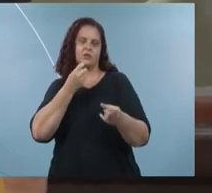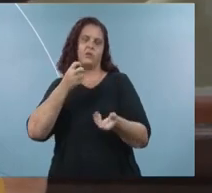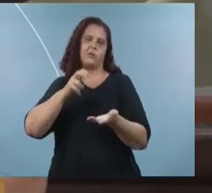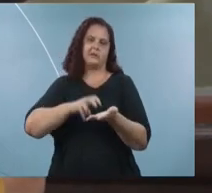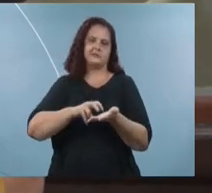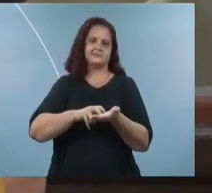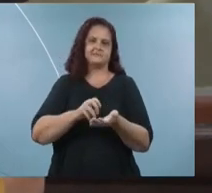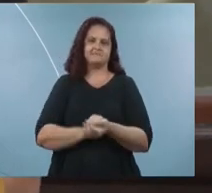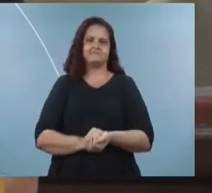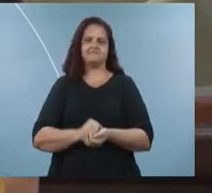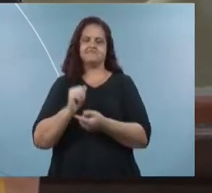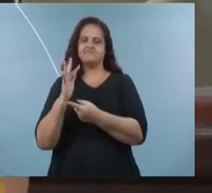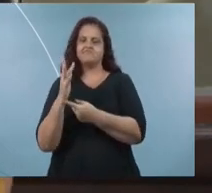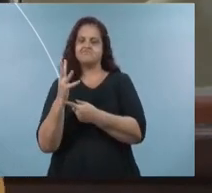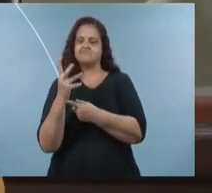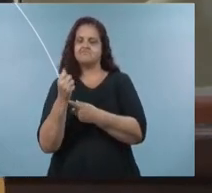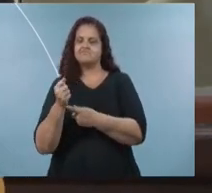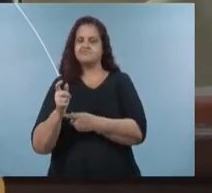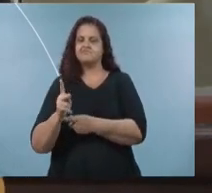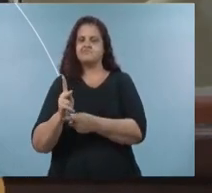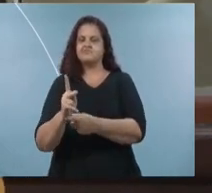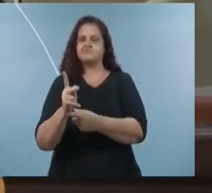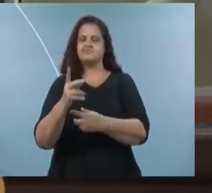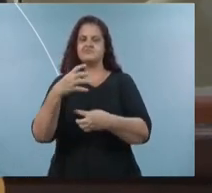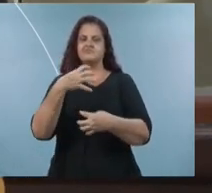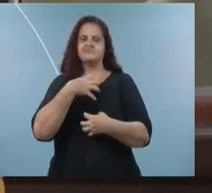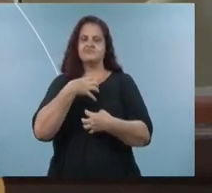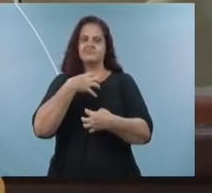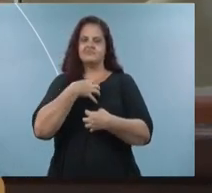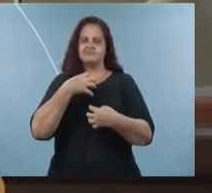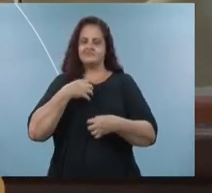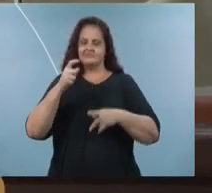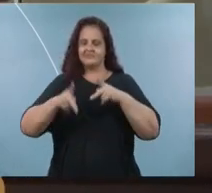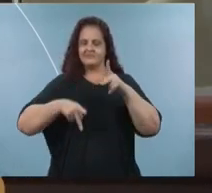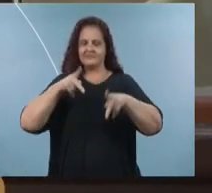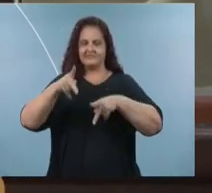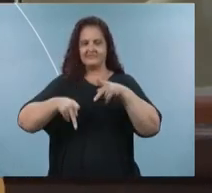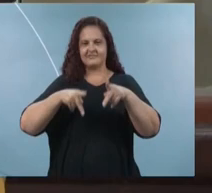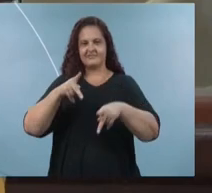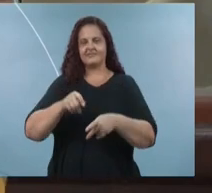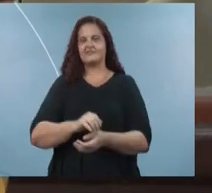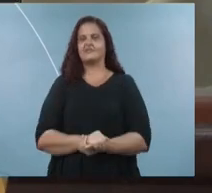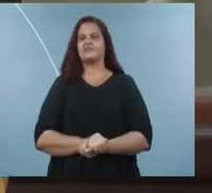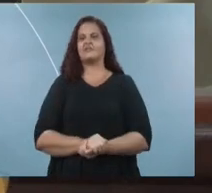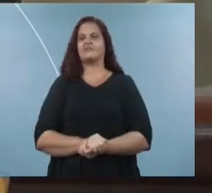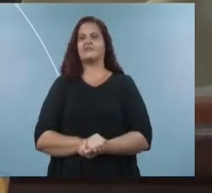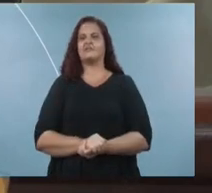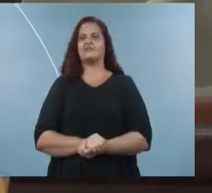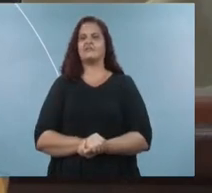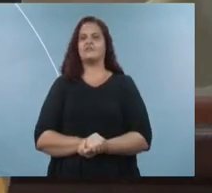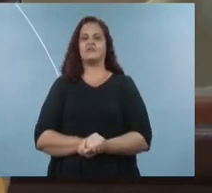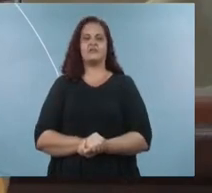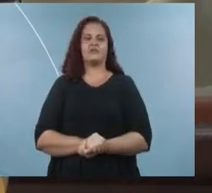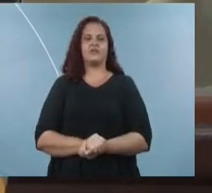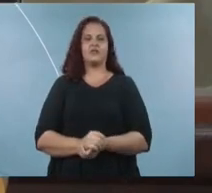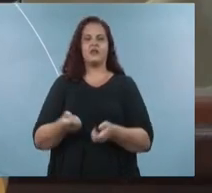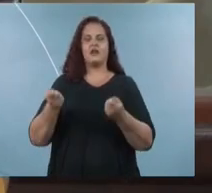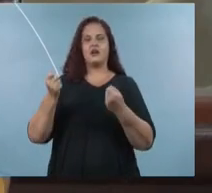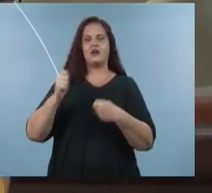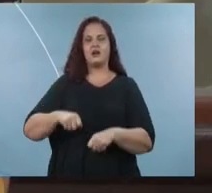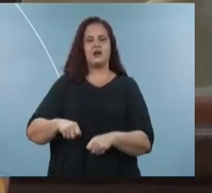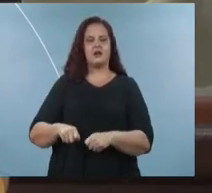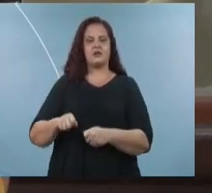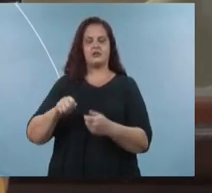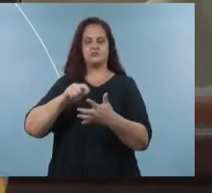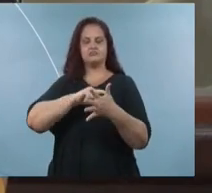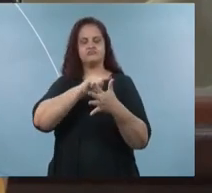A arte sempre foi a expressão máxima de um povo, sendo capaz de indicar as particularidades,